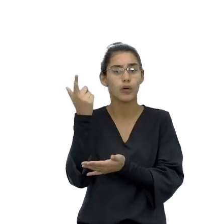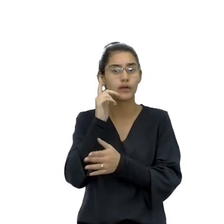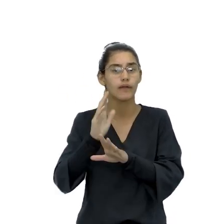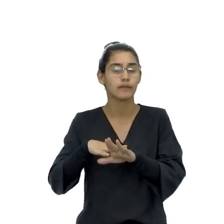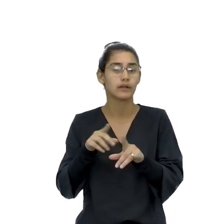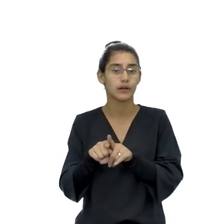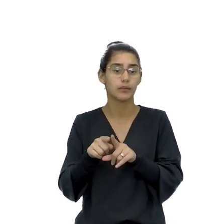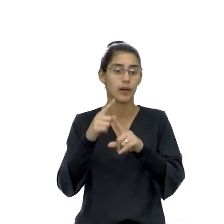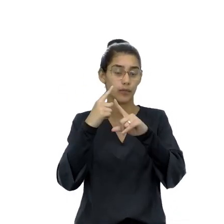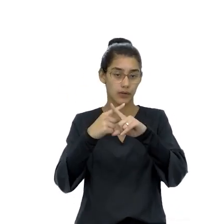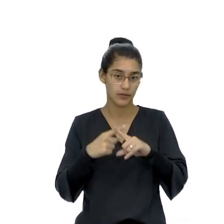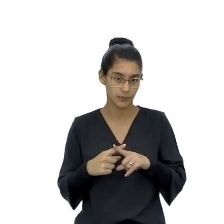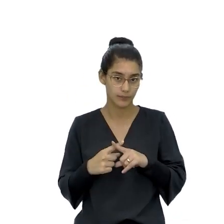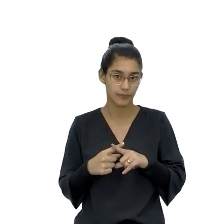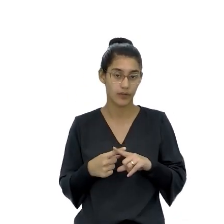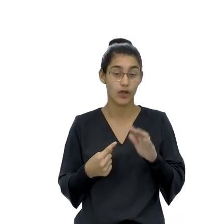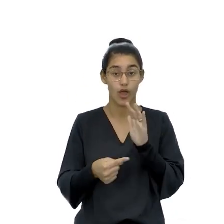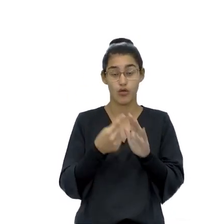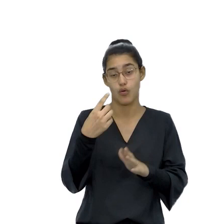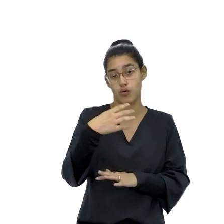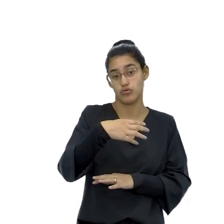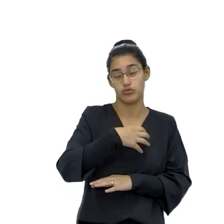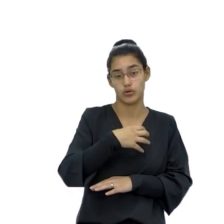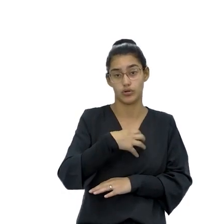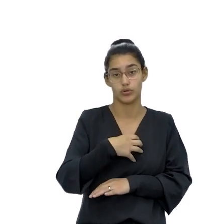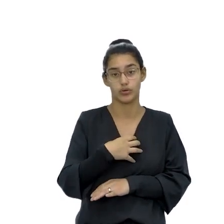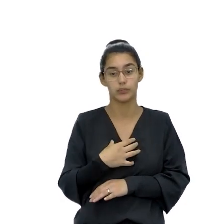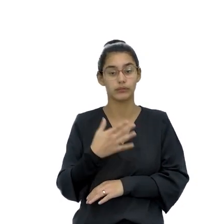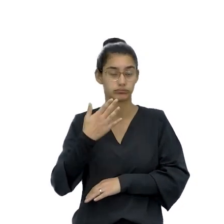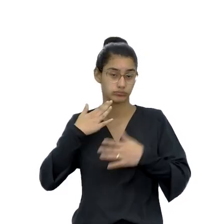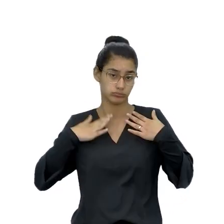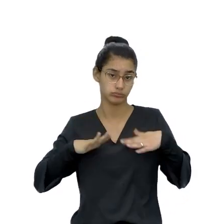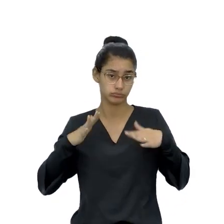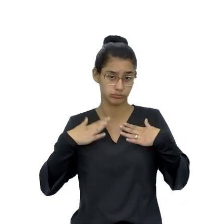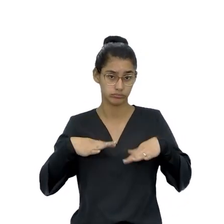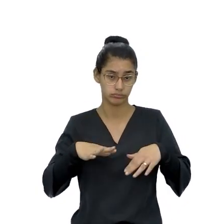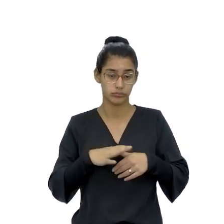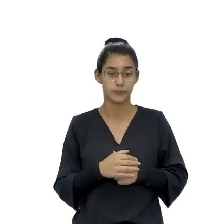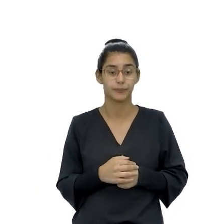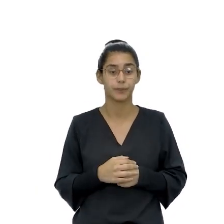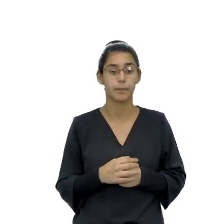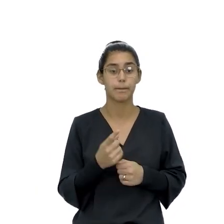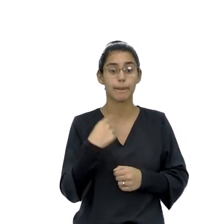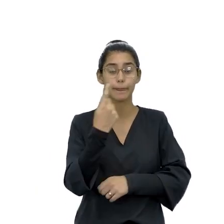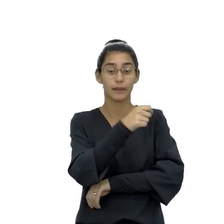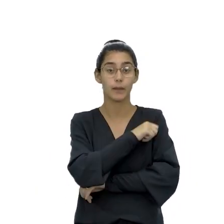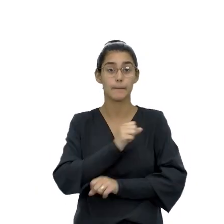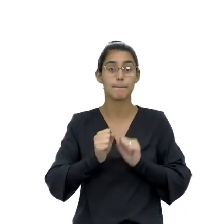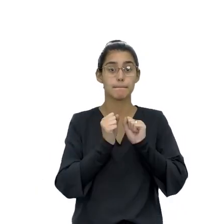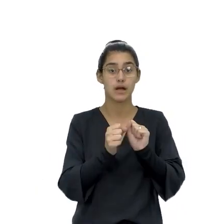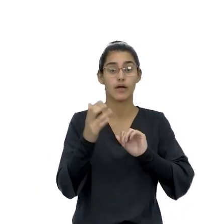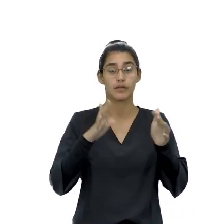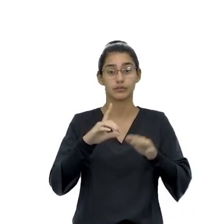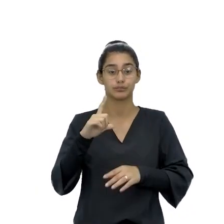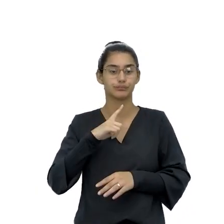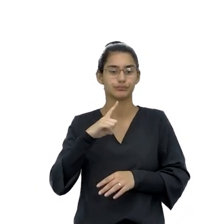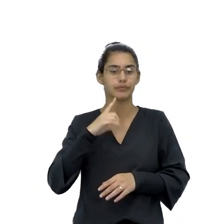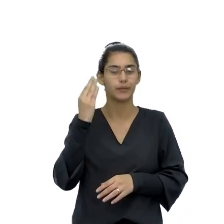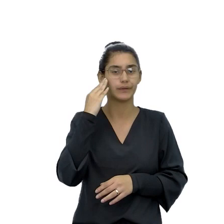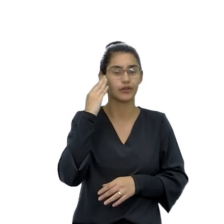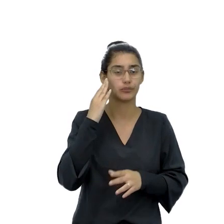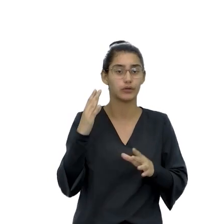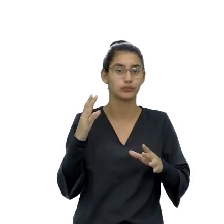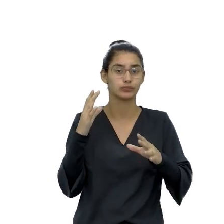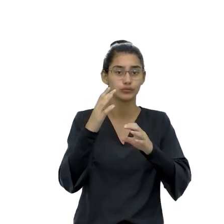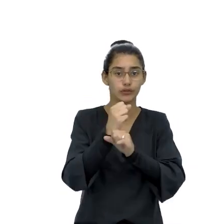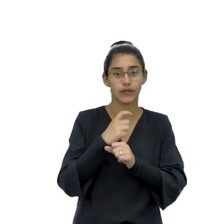fazer essa multiplicação de uma forma mais tranquila, né? Então, o nosso aluno pode talvez não ter o domínio